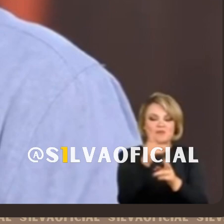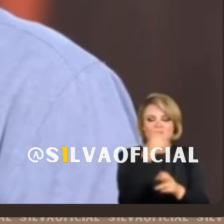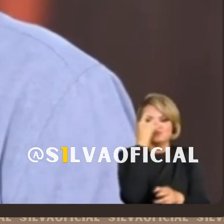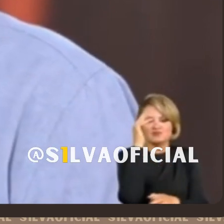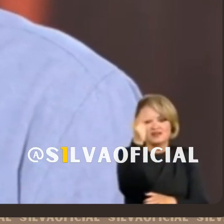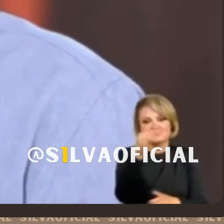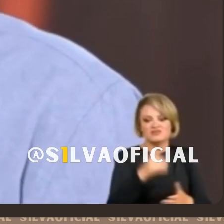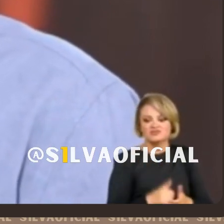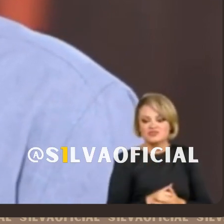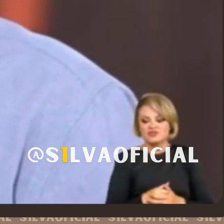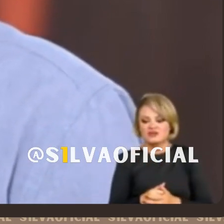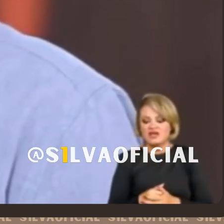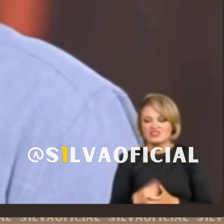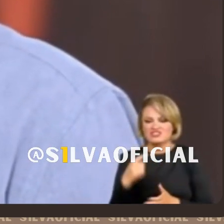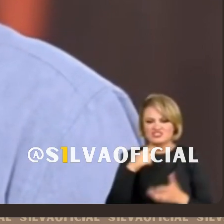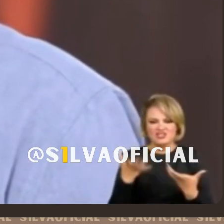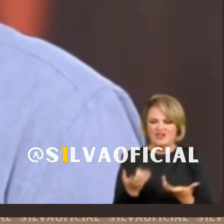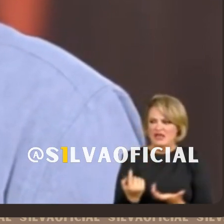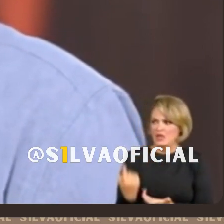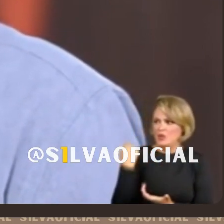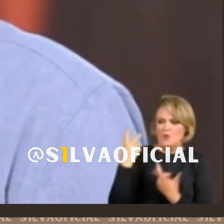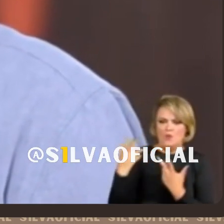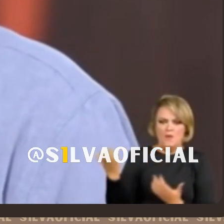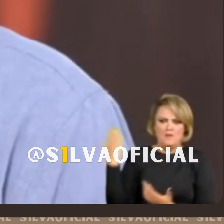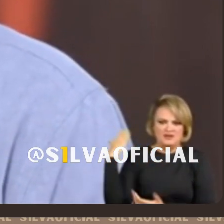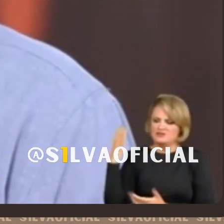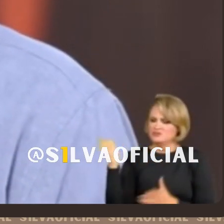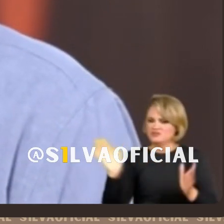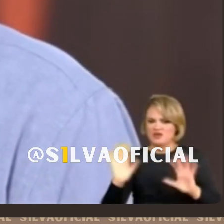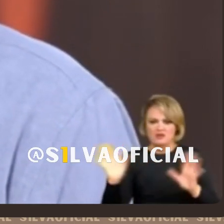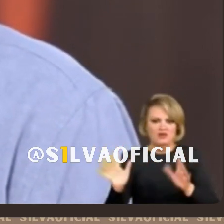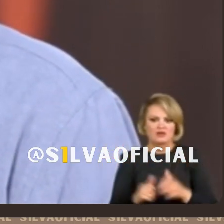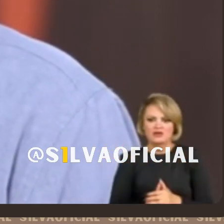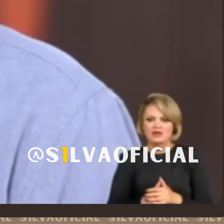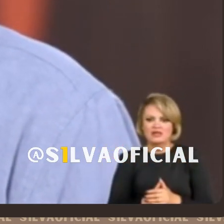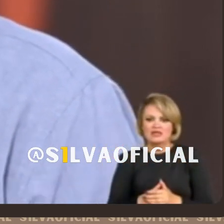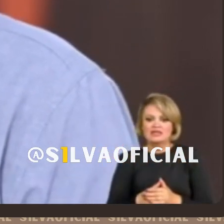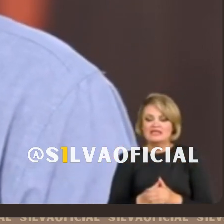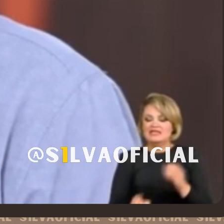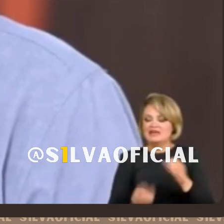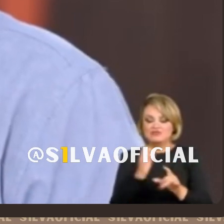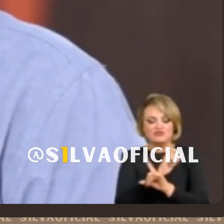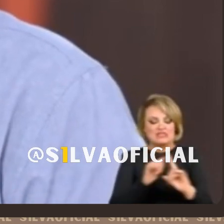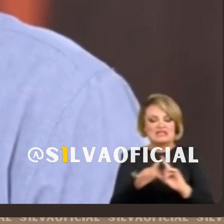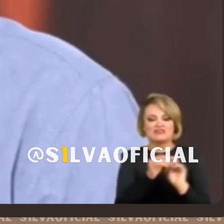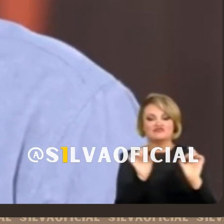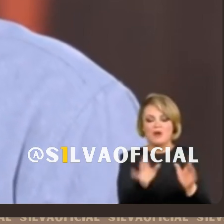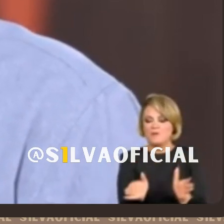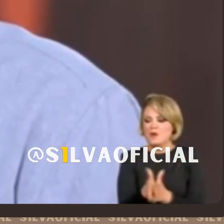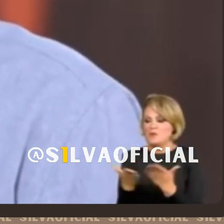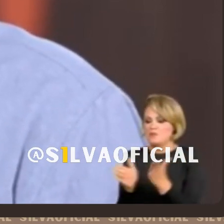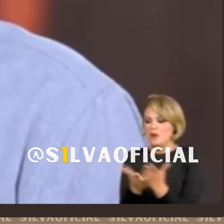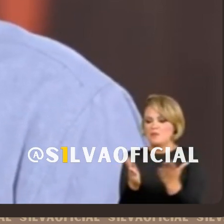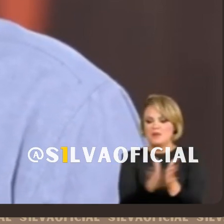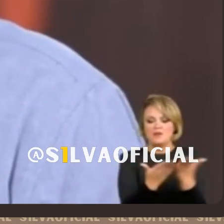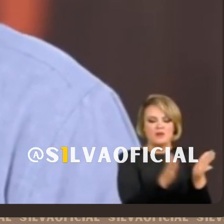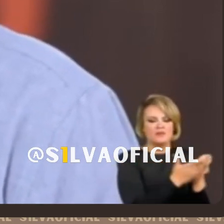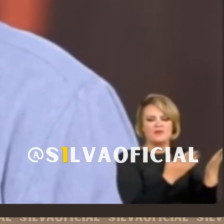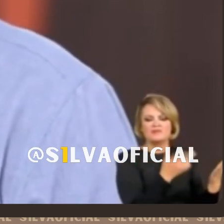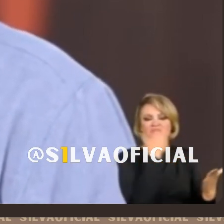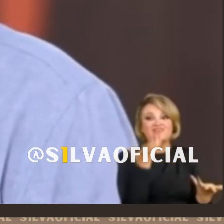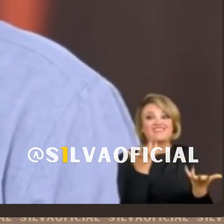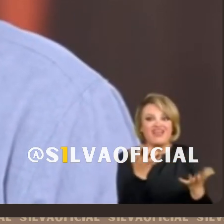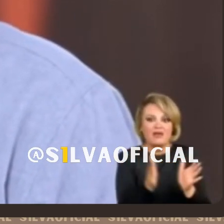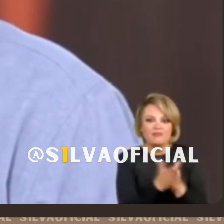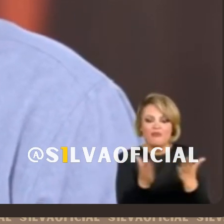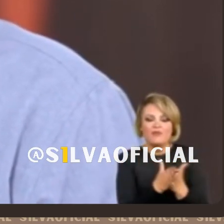quer criar uma sociedade de pobres. Ninguém faz opção pela pobreza. Ninguém nasce e fala: eu quero ser pobre. Não.